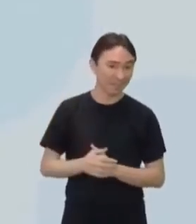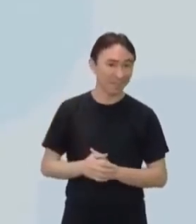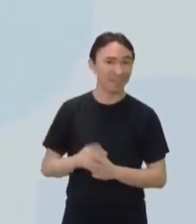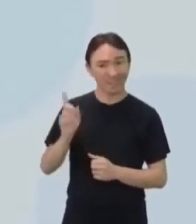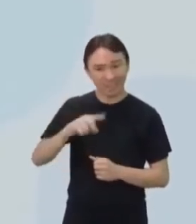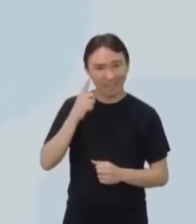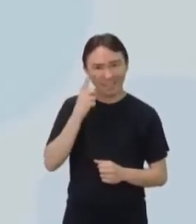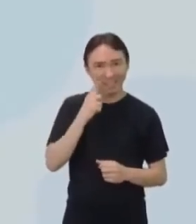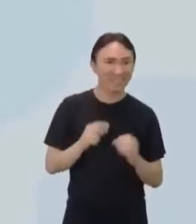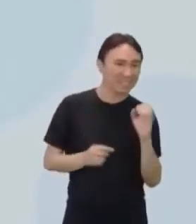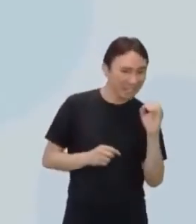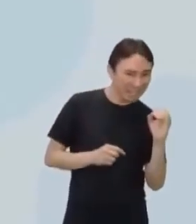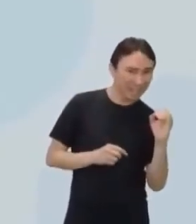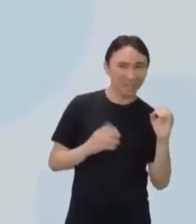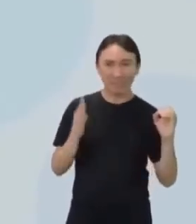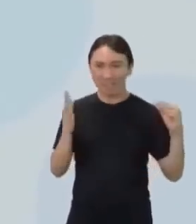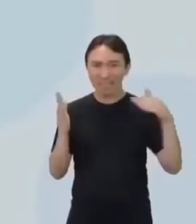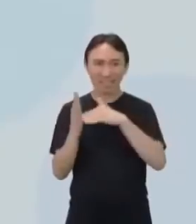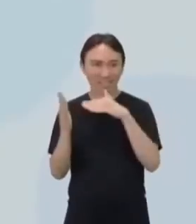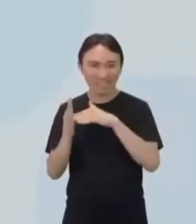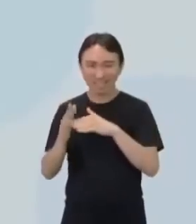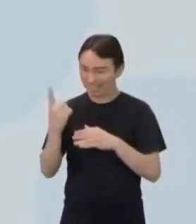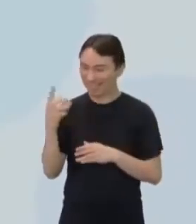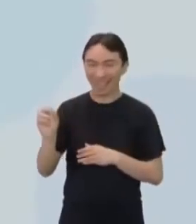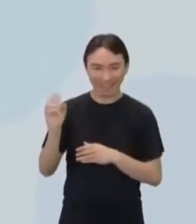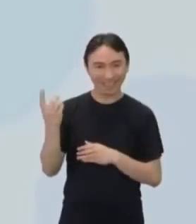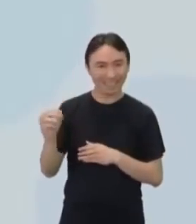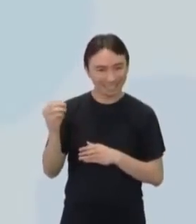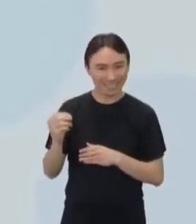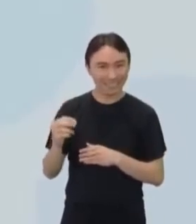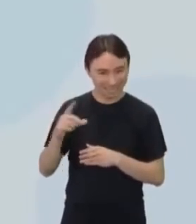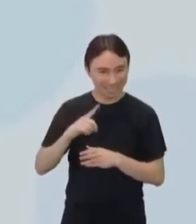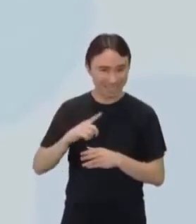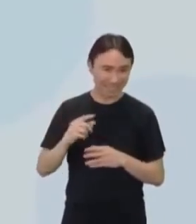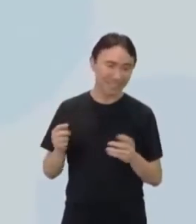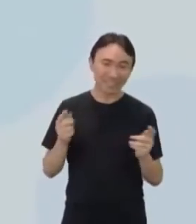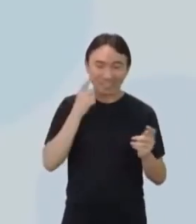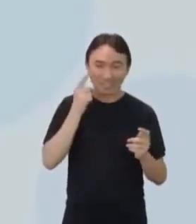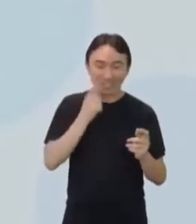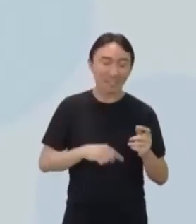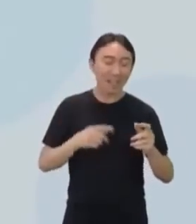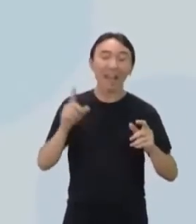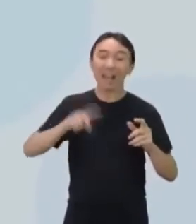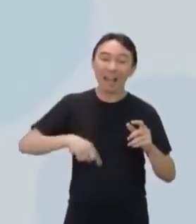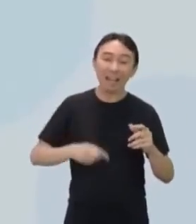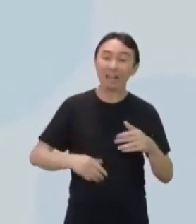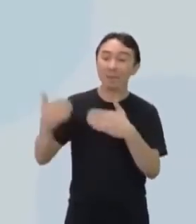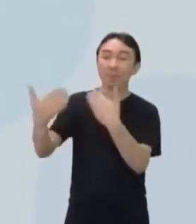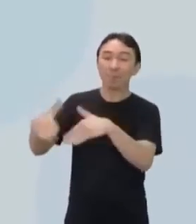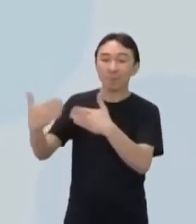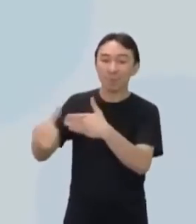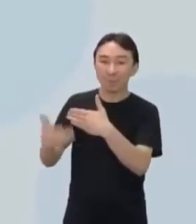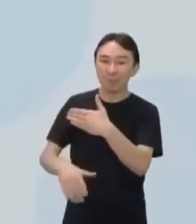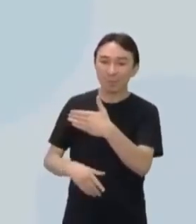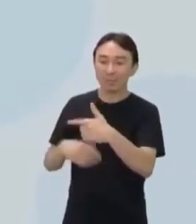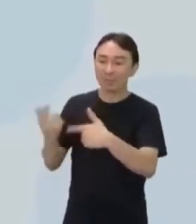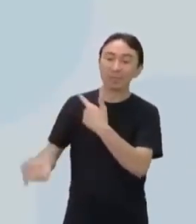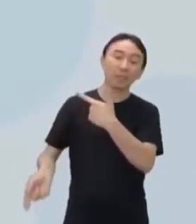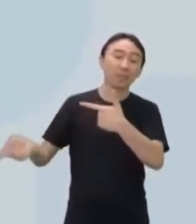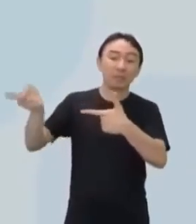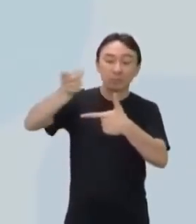escala aí de 0 a 10 e ele é calculado, né, pelo produto do resultado dessa avaliação com a nossa taxa